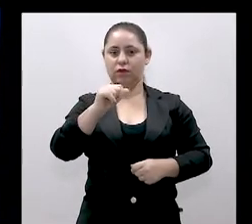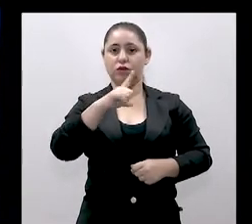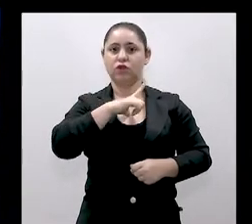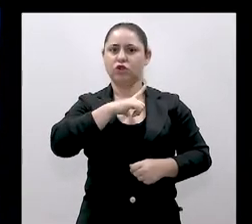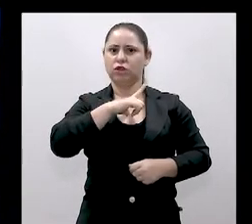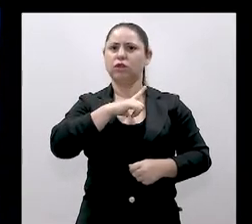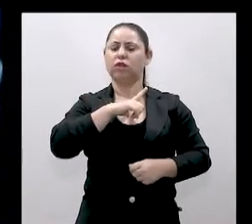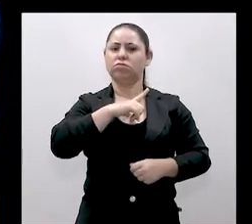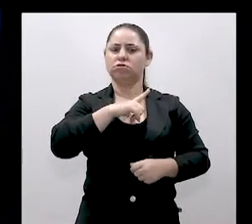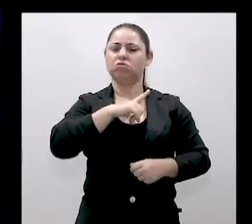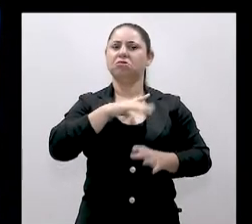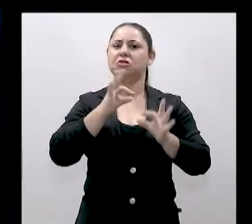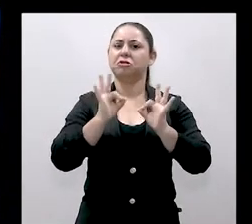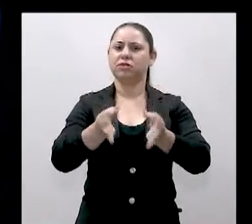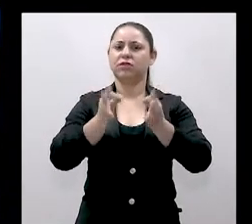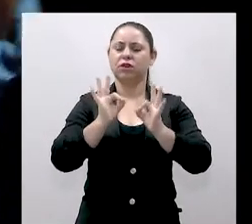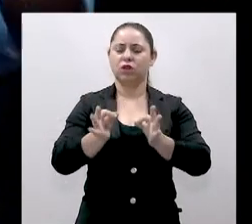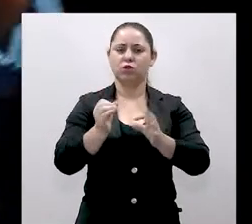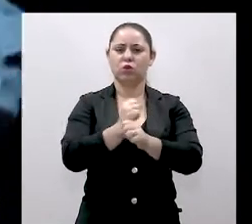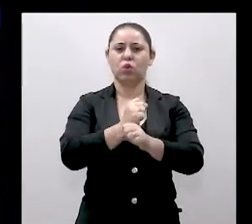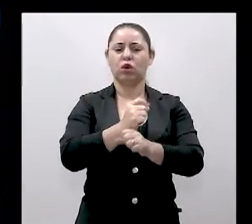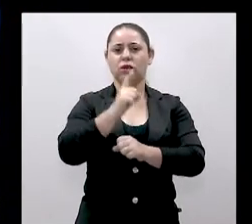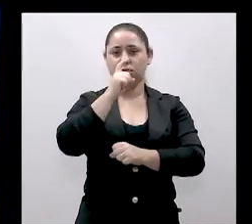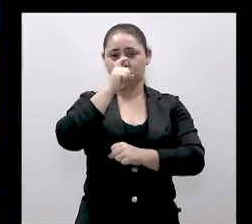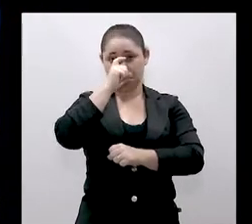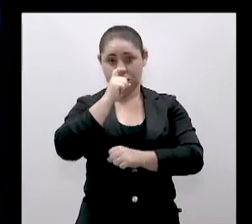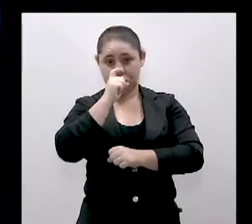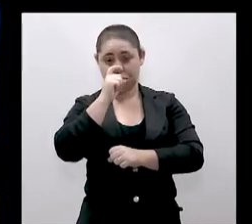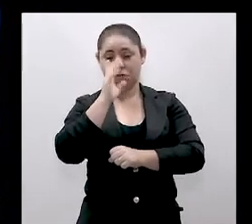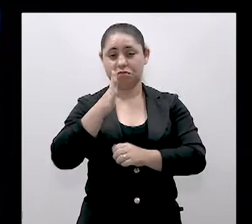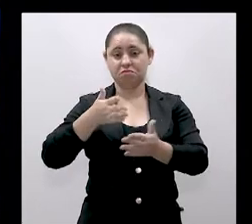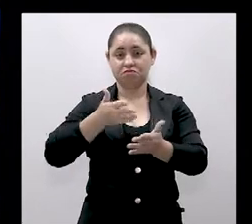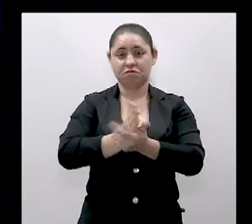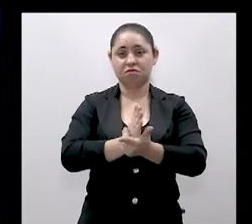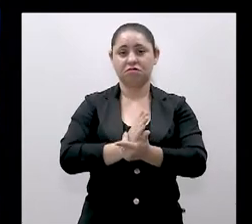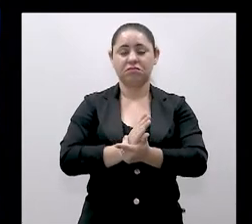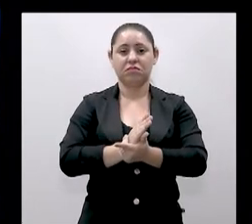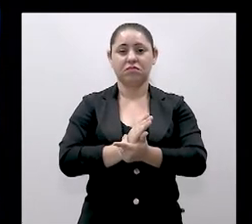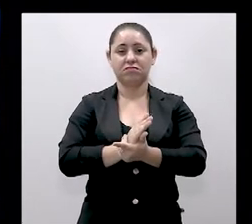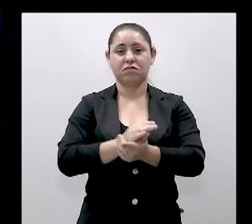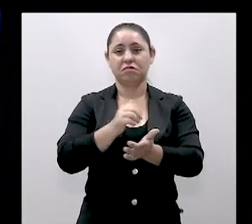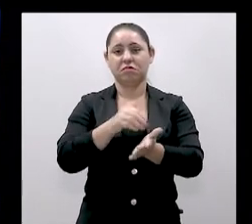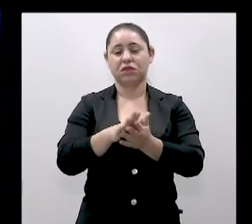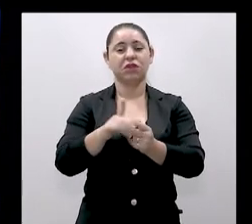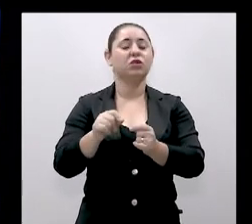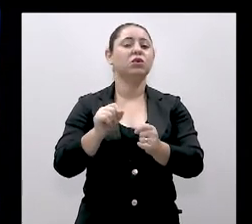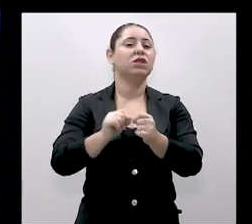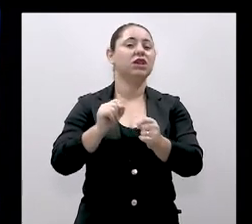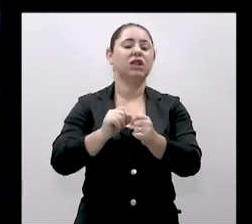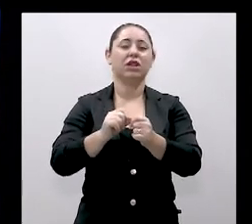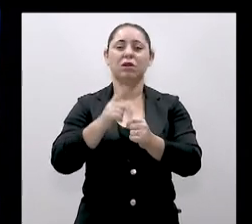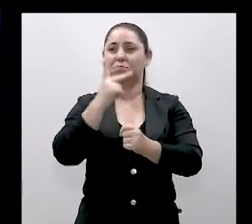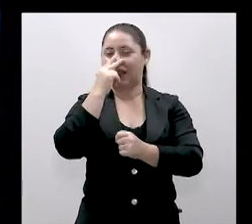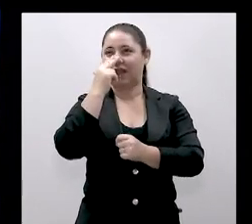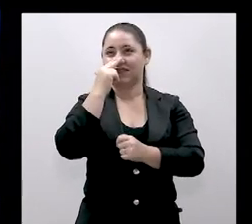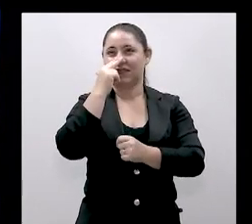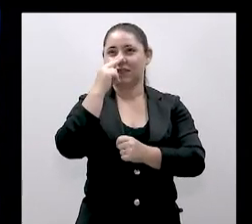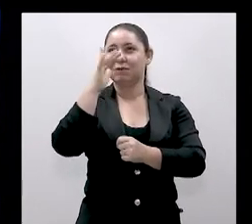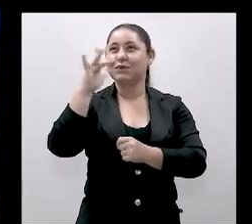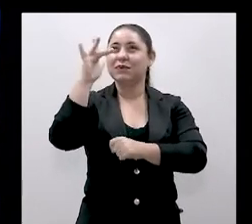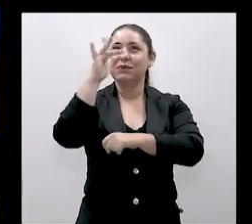razão nisso que acabaram e que nesse 98 elegeram Zeca né mas aí eu fui picado pela mosca azul